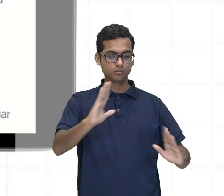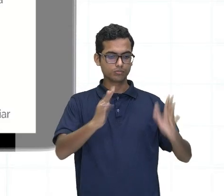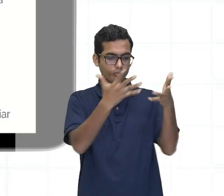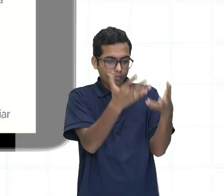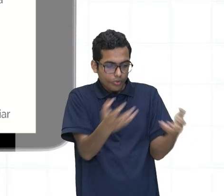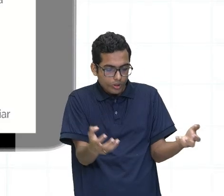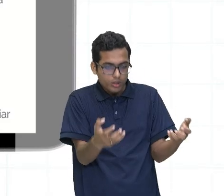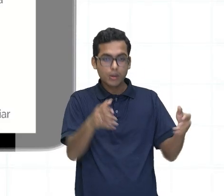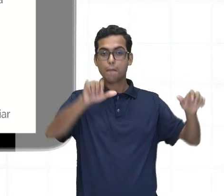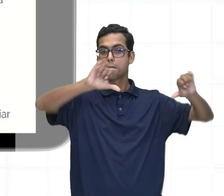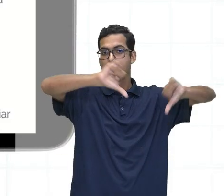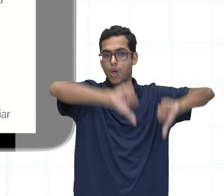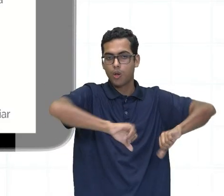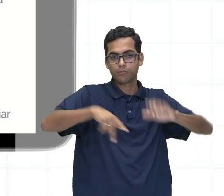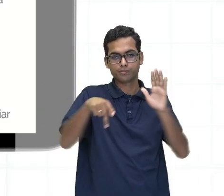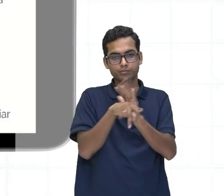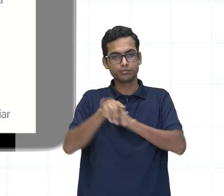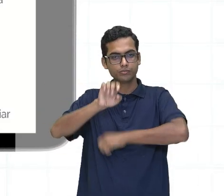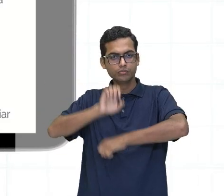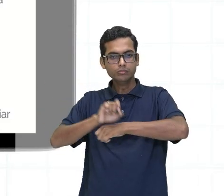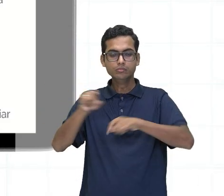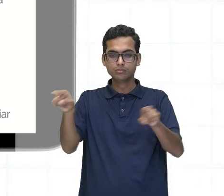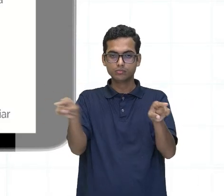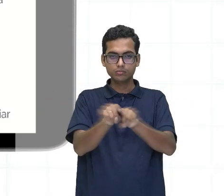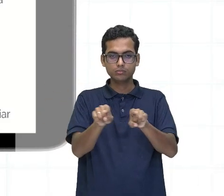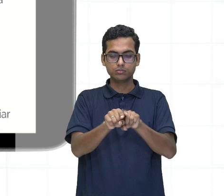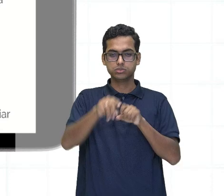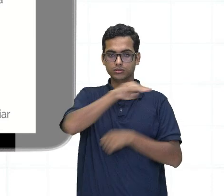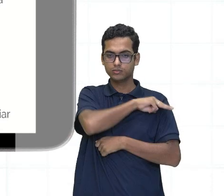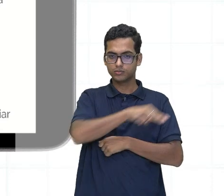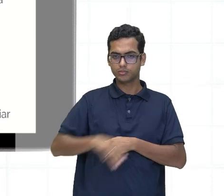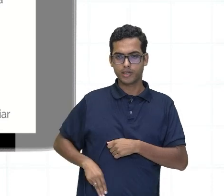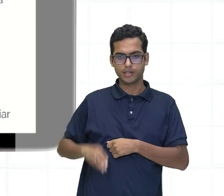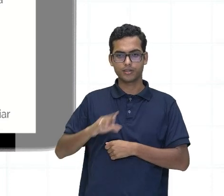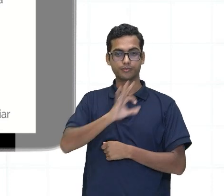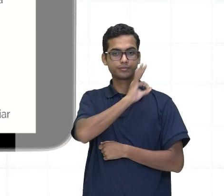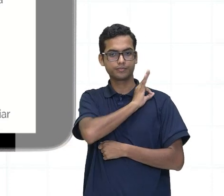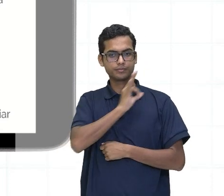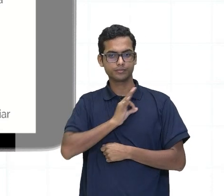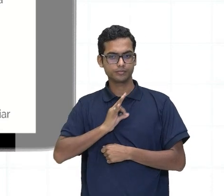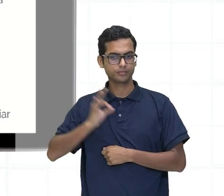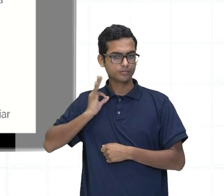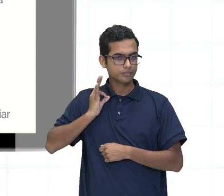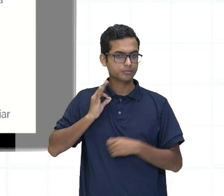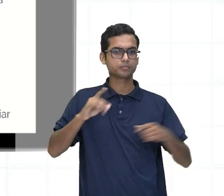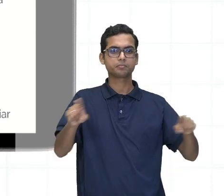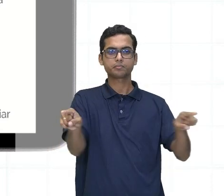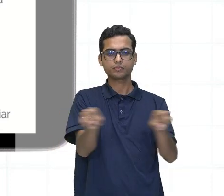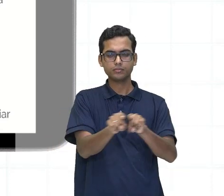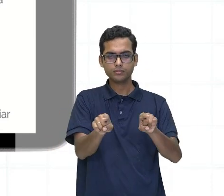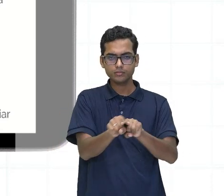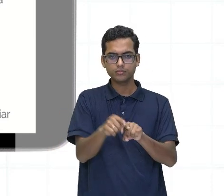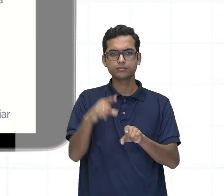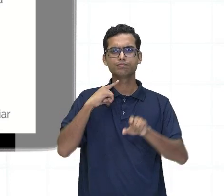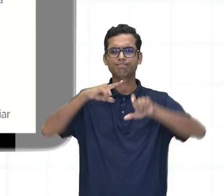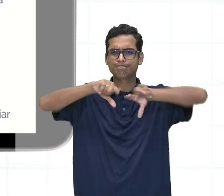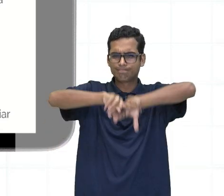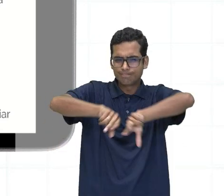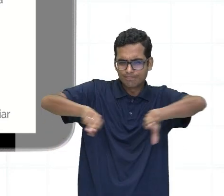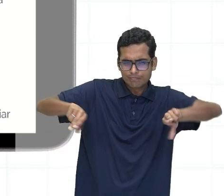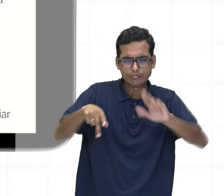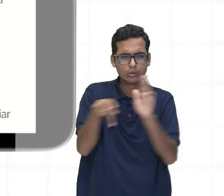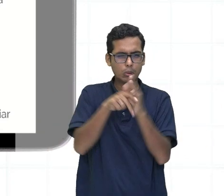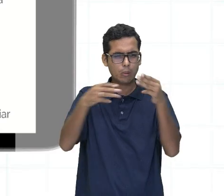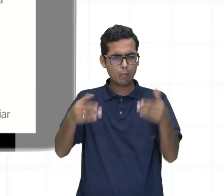a ministra, né, Marina Silva, e o governador Wilson Lima, Valdez informou que será criada uma força-tarefa com a participação de diversos ministérios e